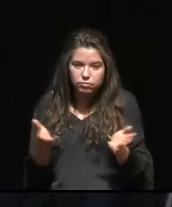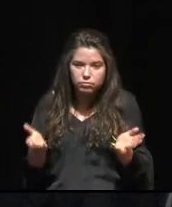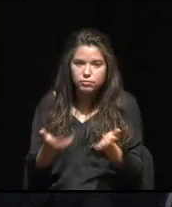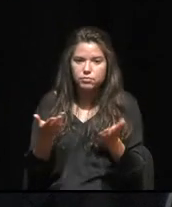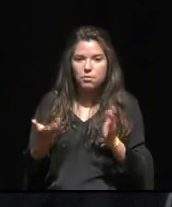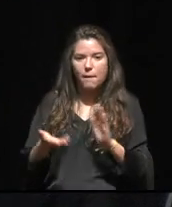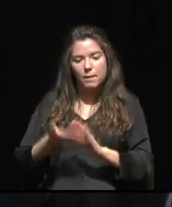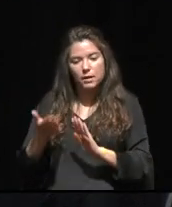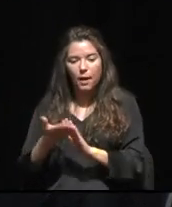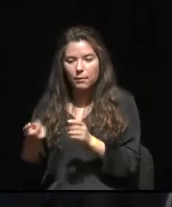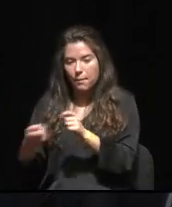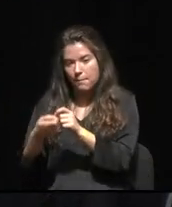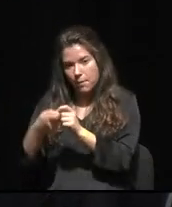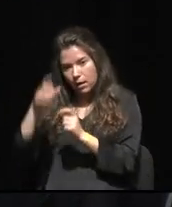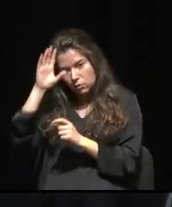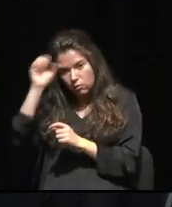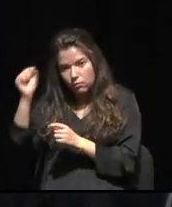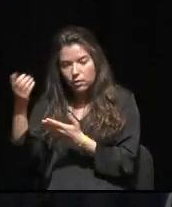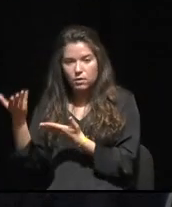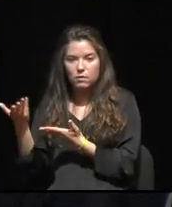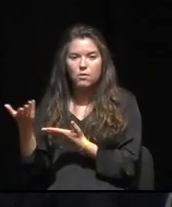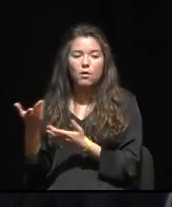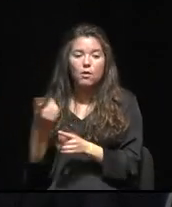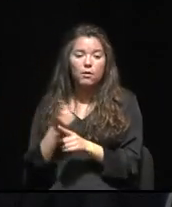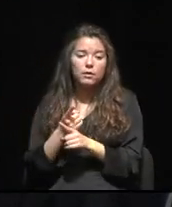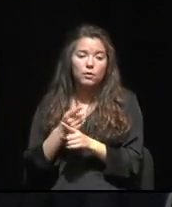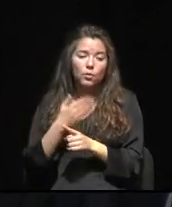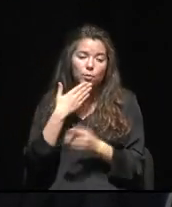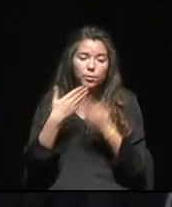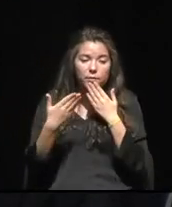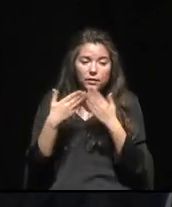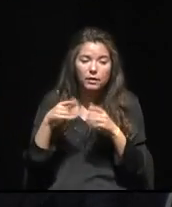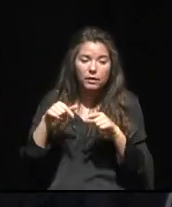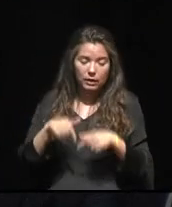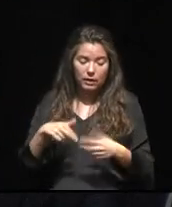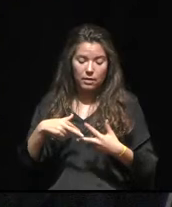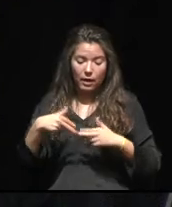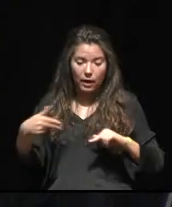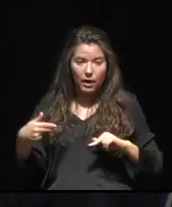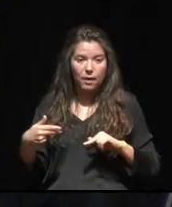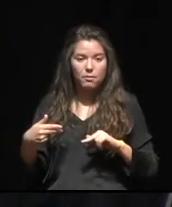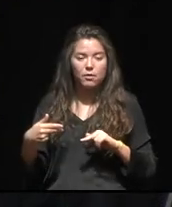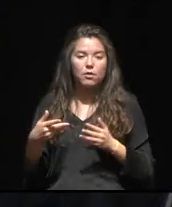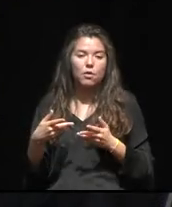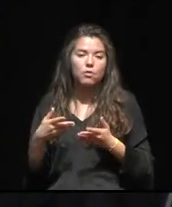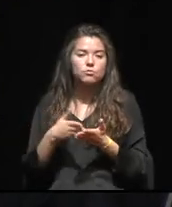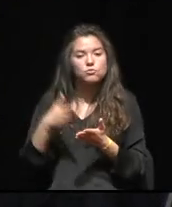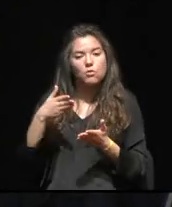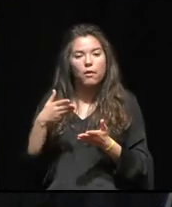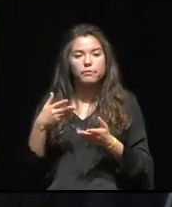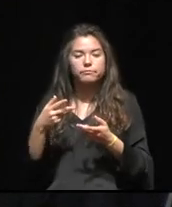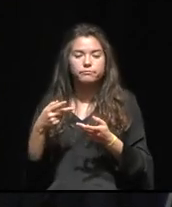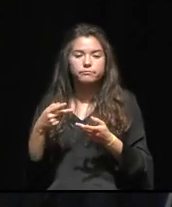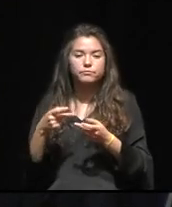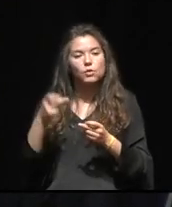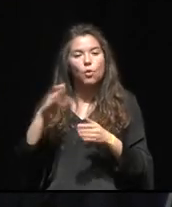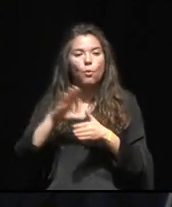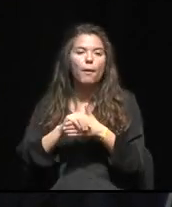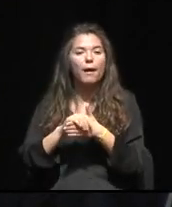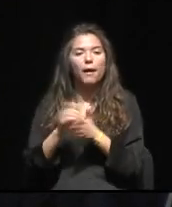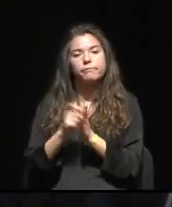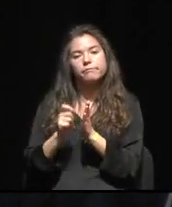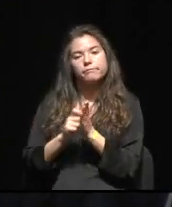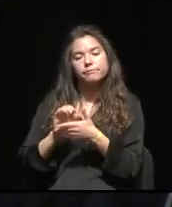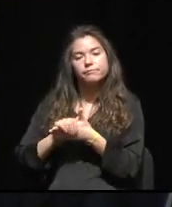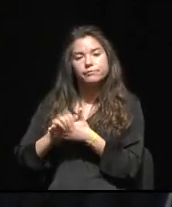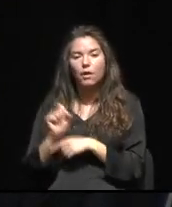governo pedimos mesmo que as que as diligências do executivo camarário não se fiquem apenas por uma carta escrita